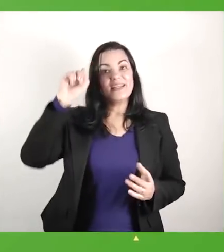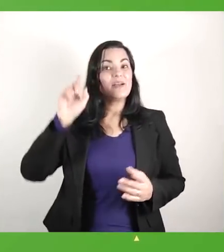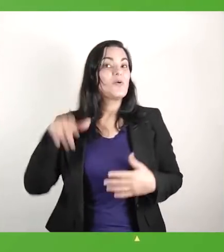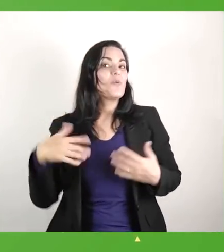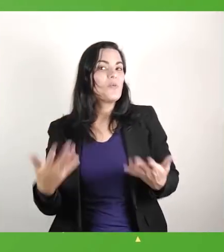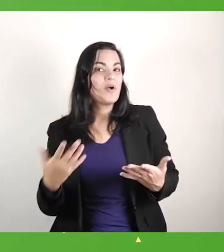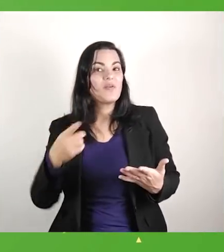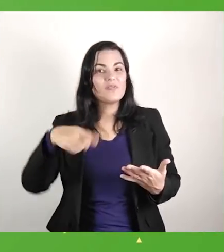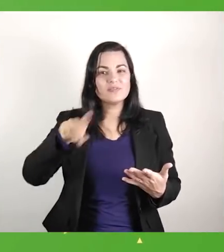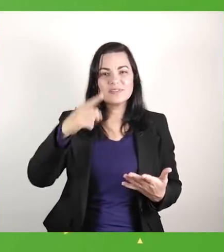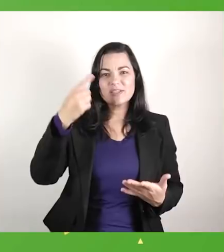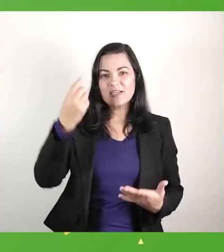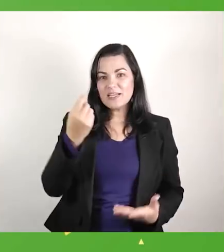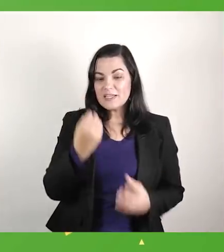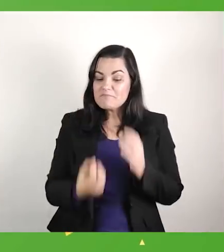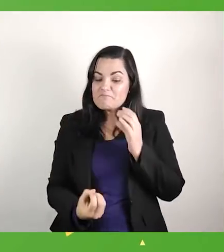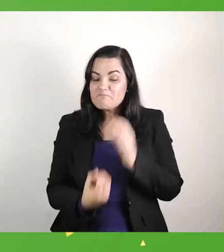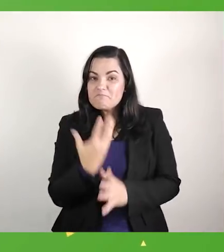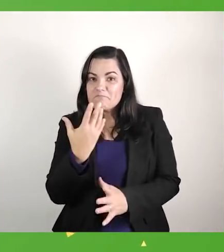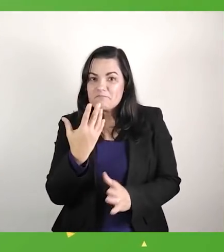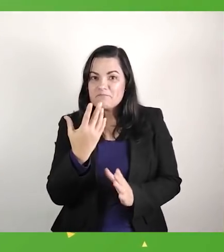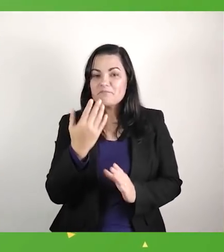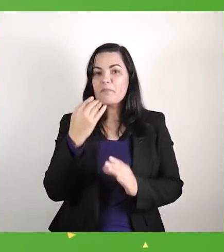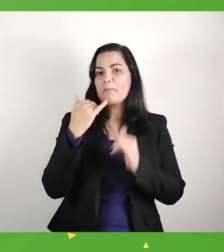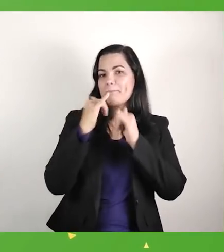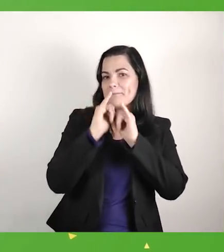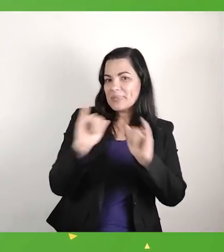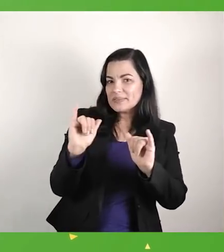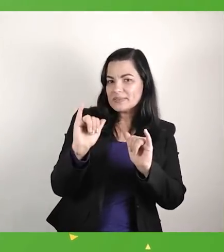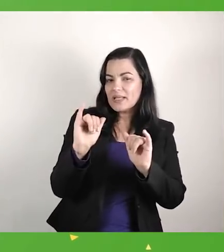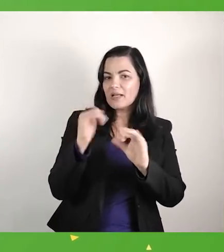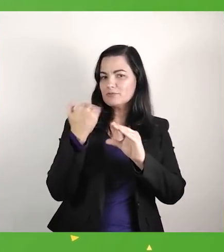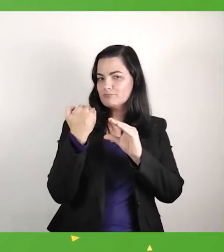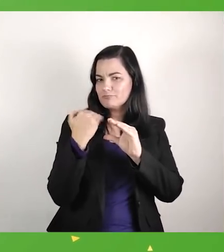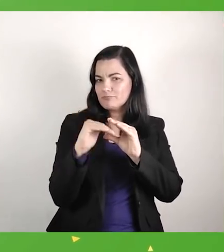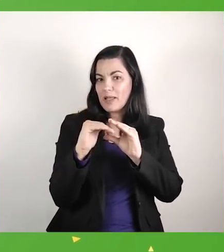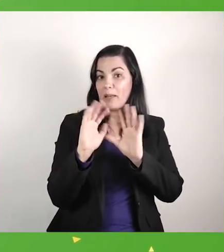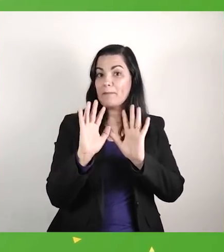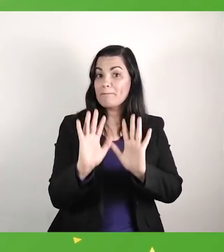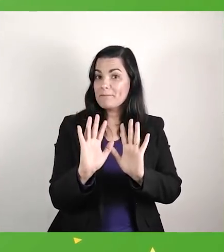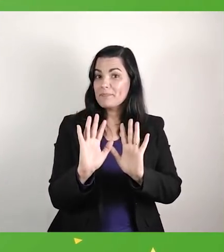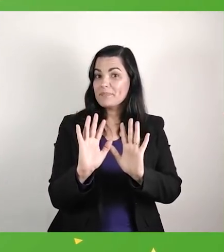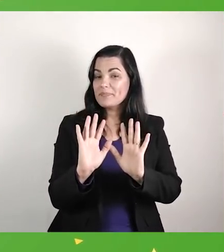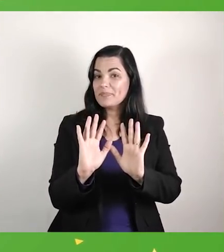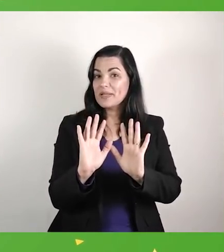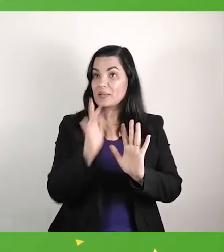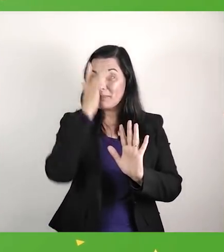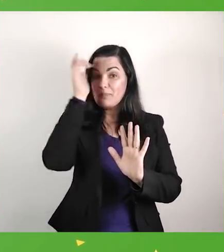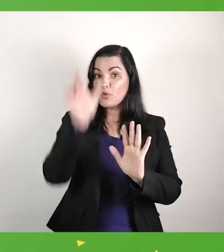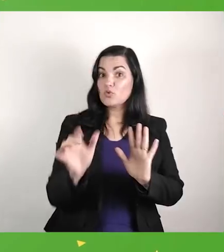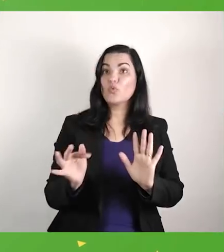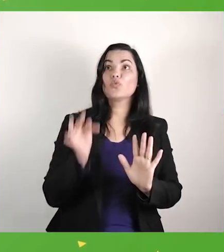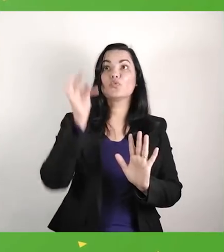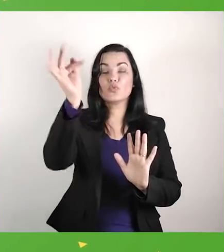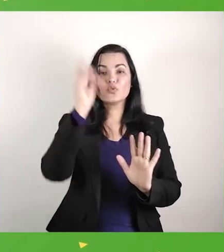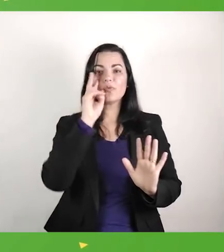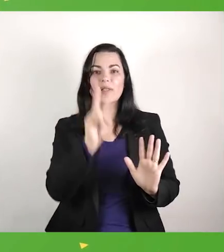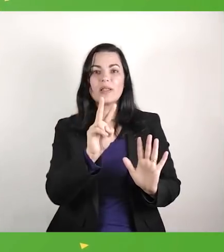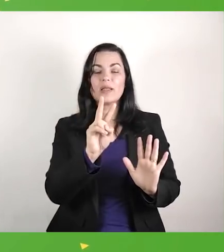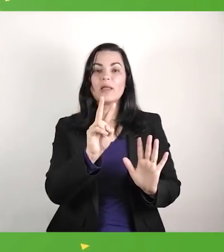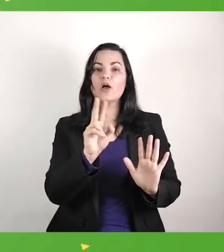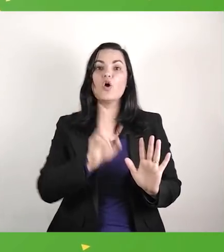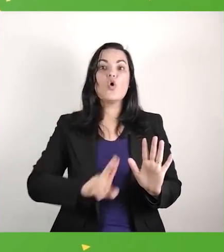ideia é que você crie uma mensagem para um morador do futuro, mas não pode